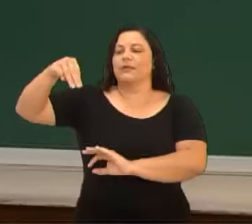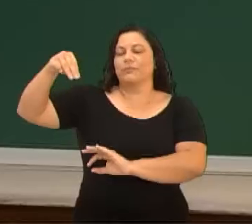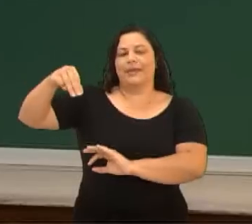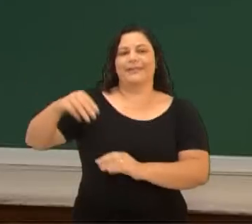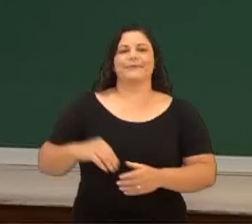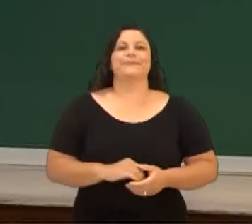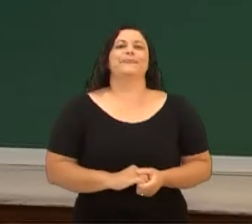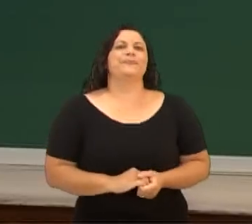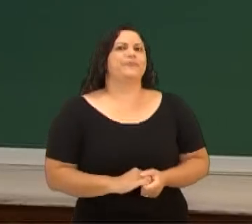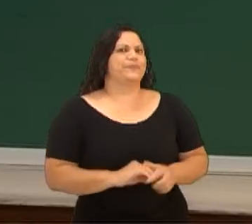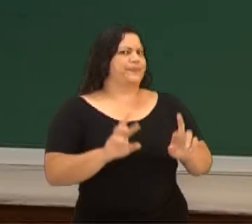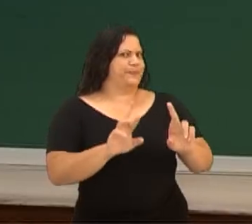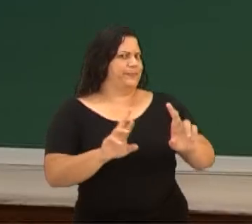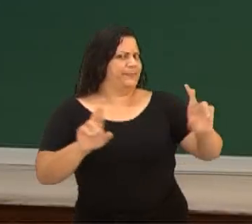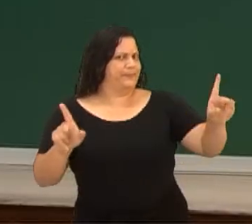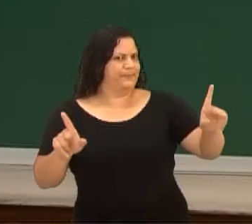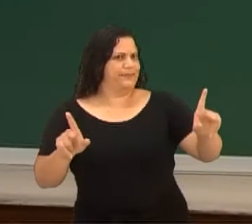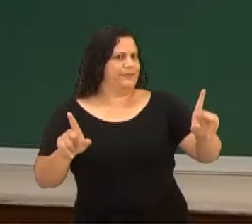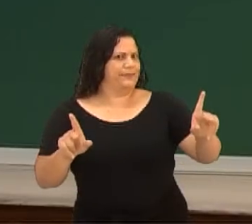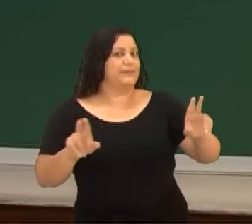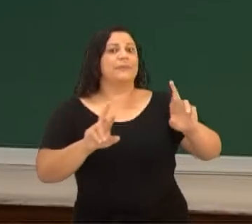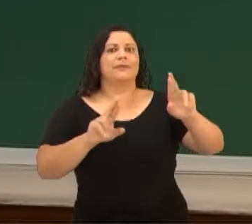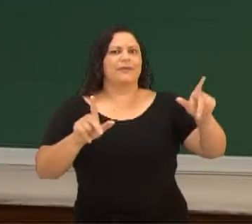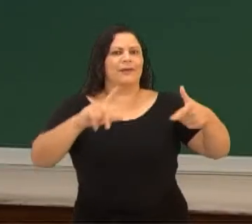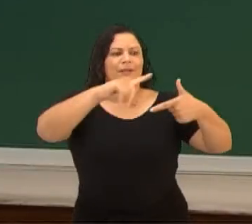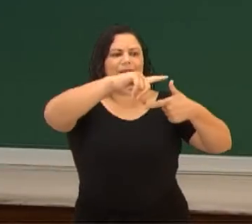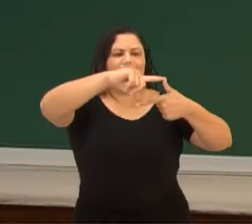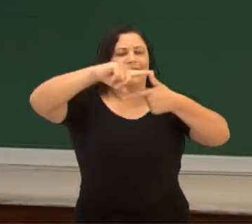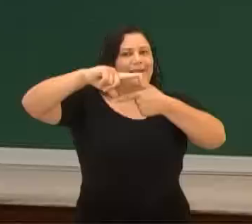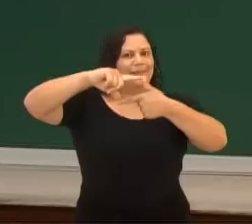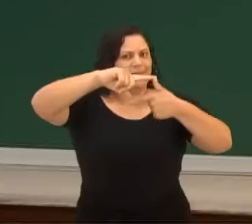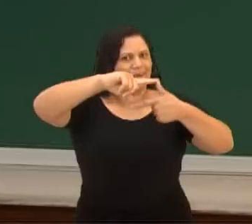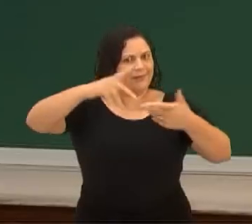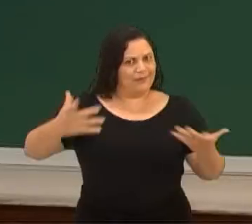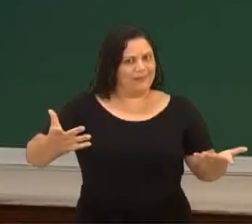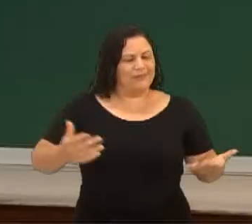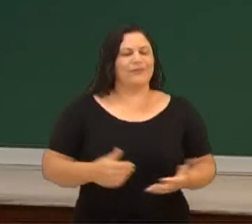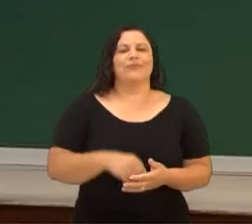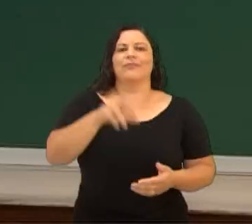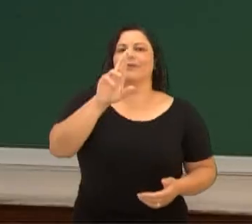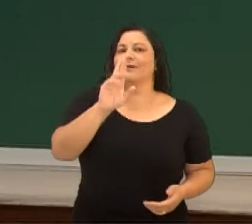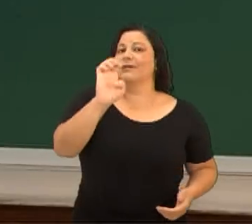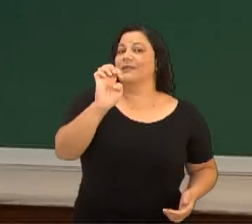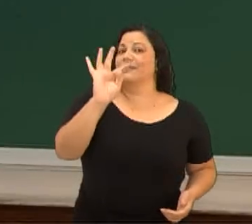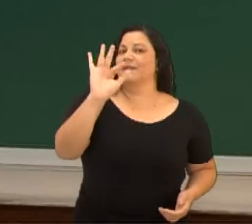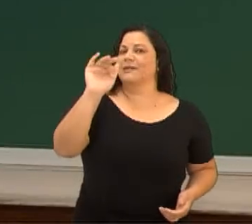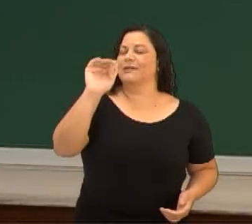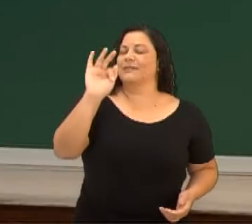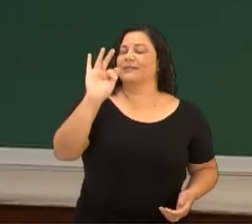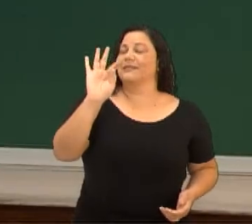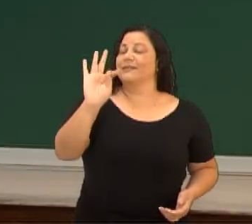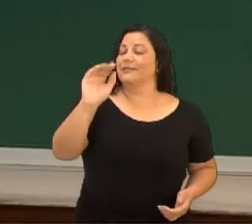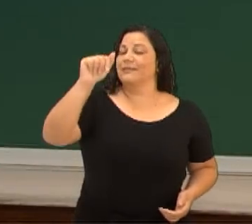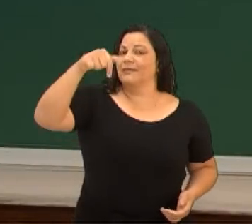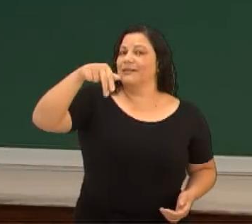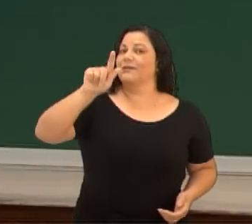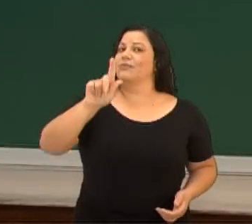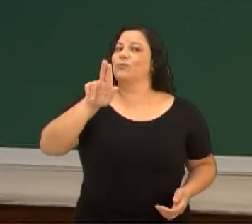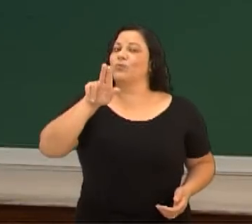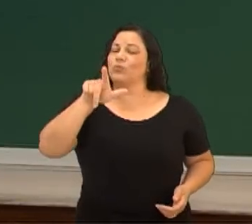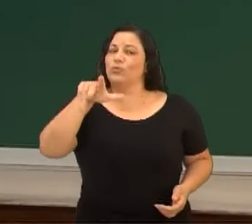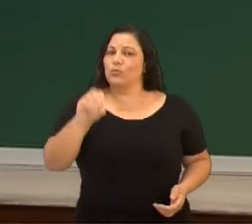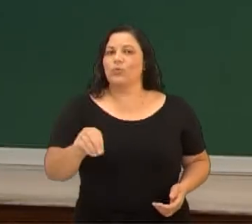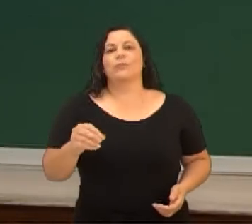seja, medidas diferentes, retângulo. Área do retângulo, base vezes altura. Então, olhem